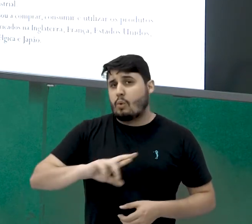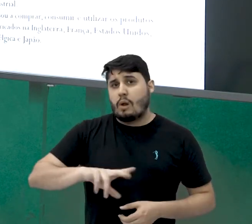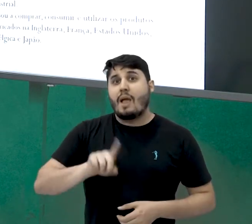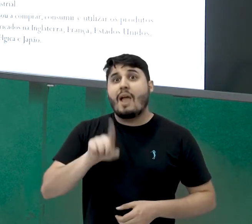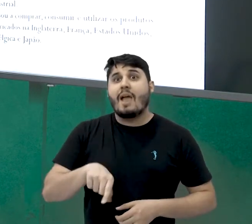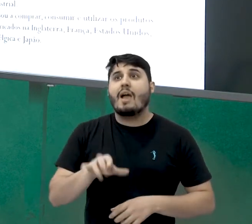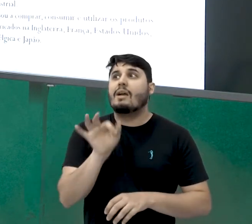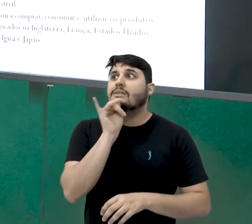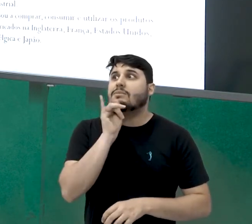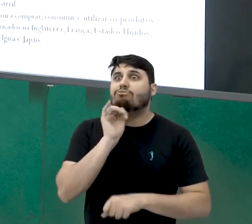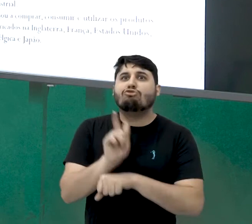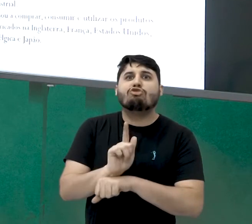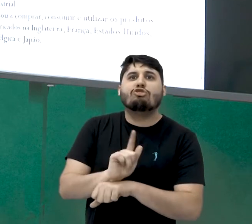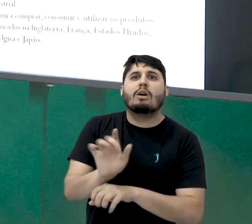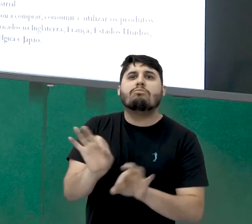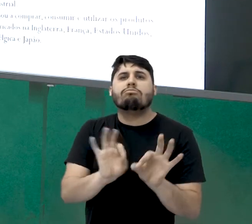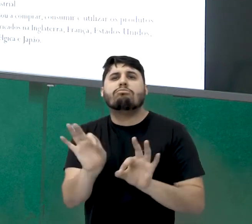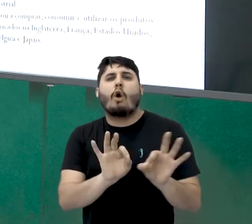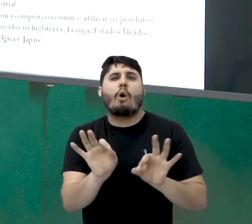Por exemplo,